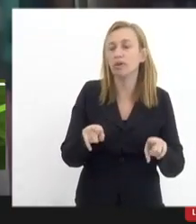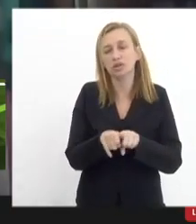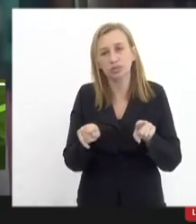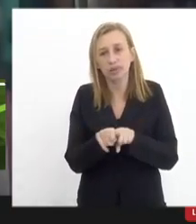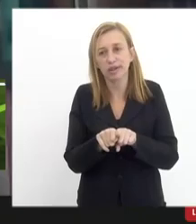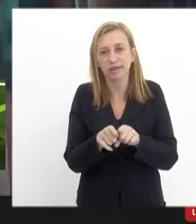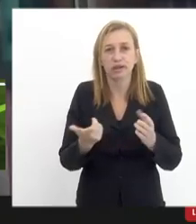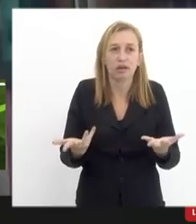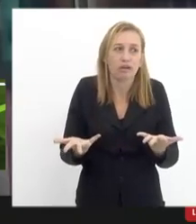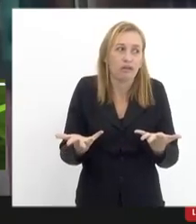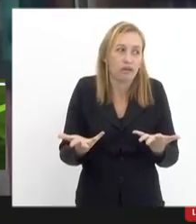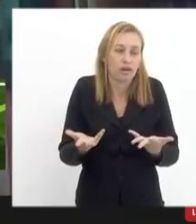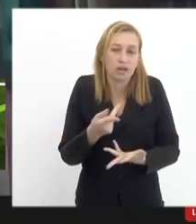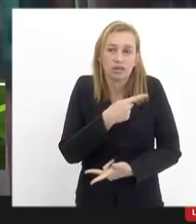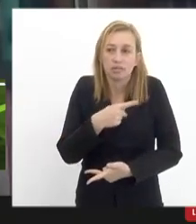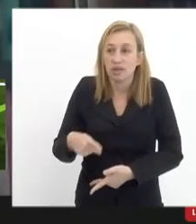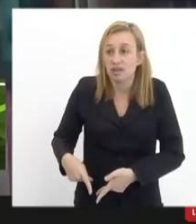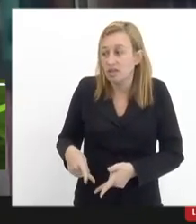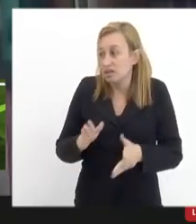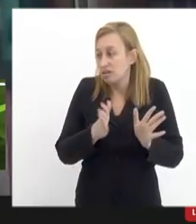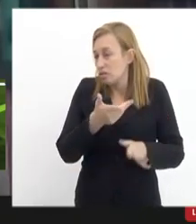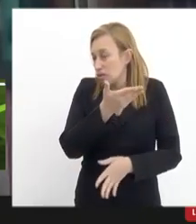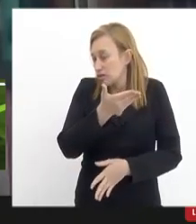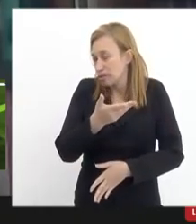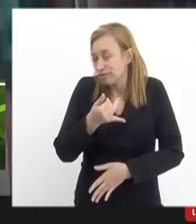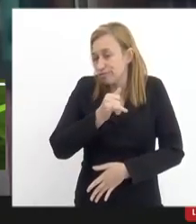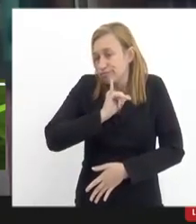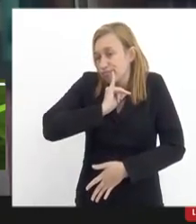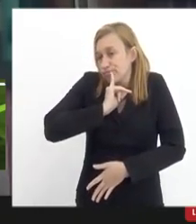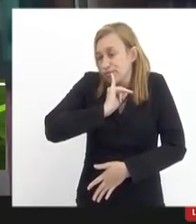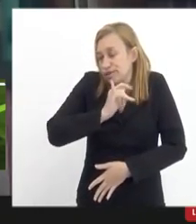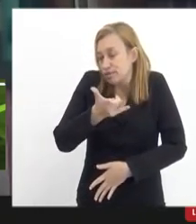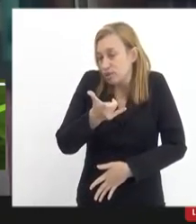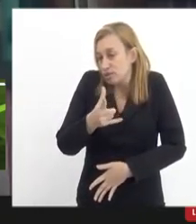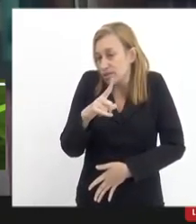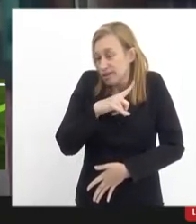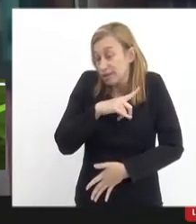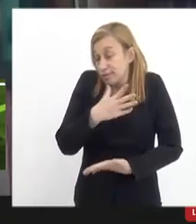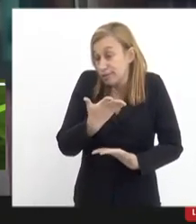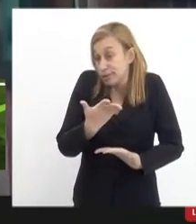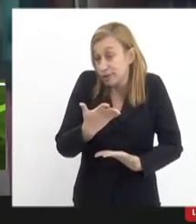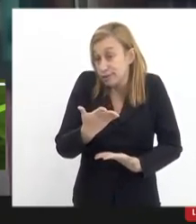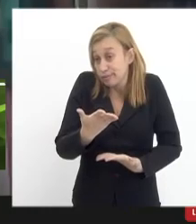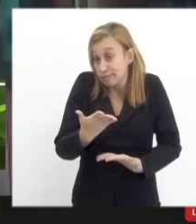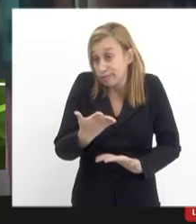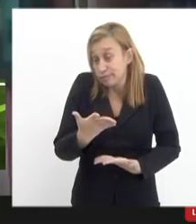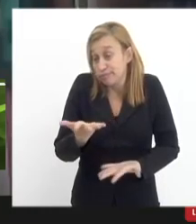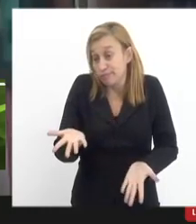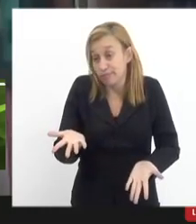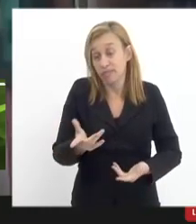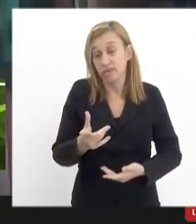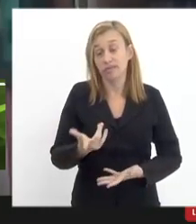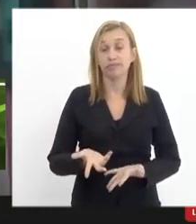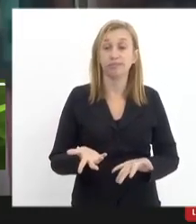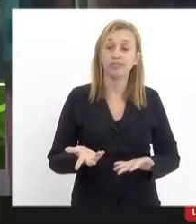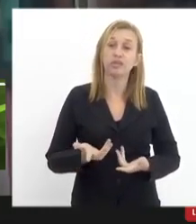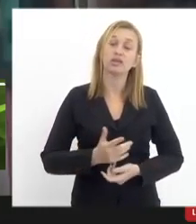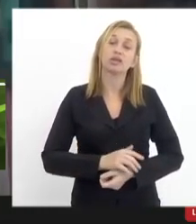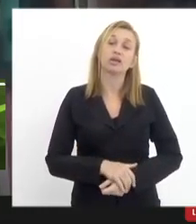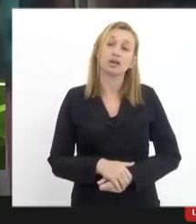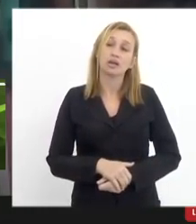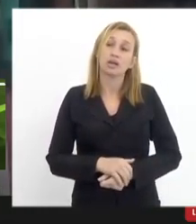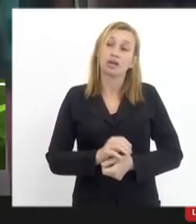desse presidente atual, que nós, infelizmente, temos que aguentar. Em outros